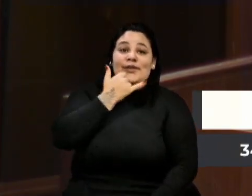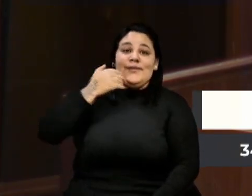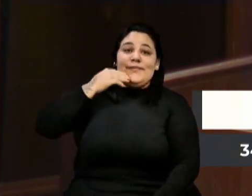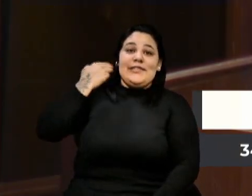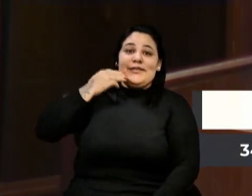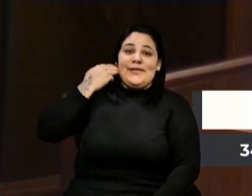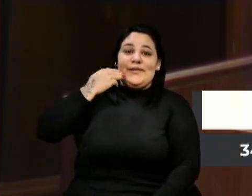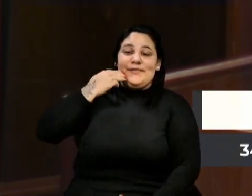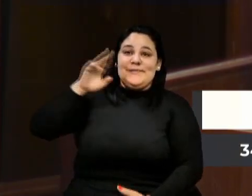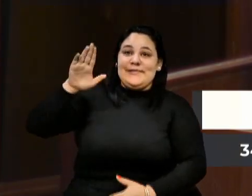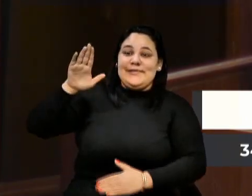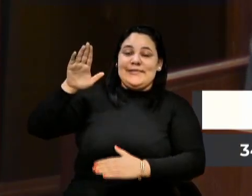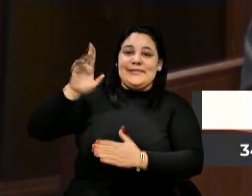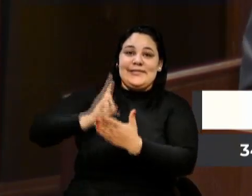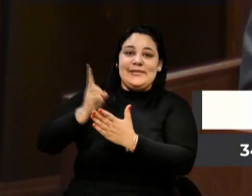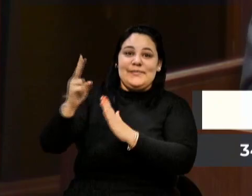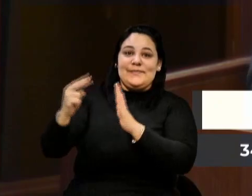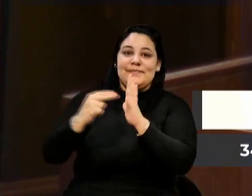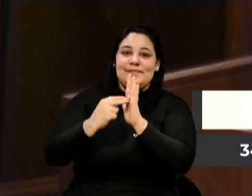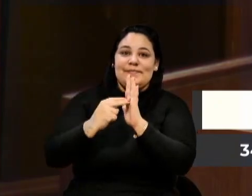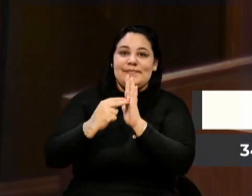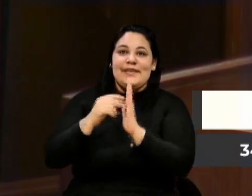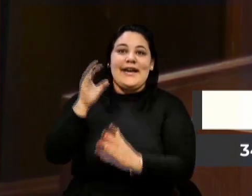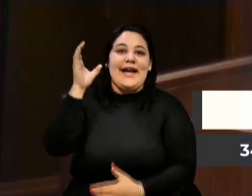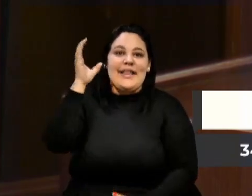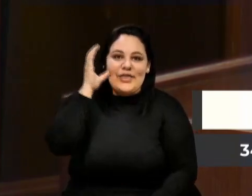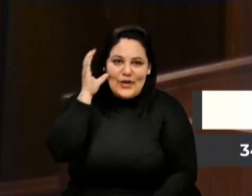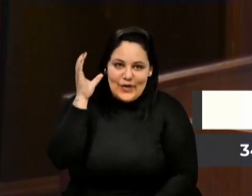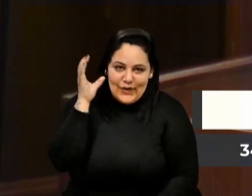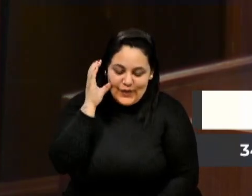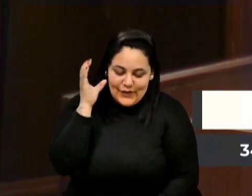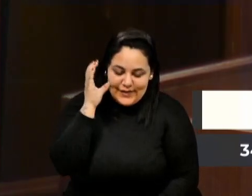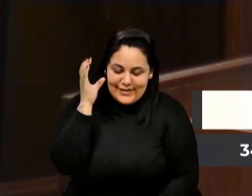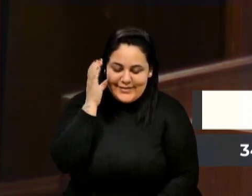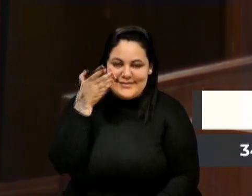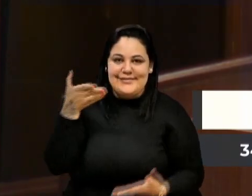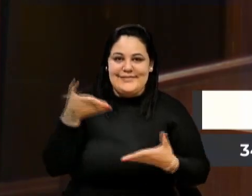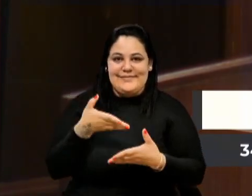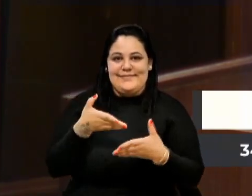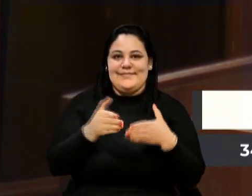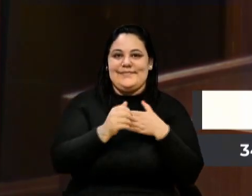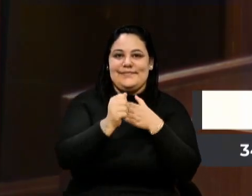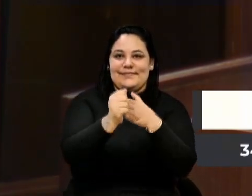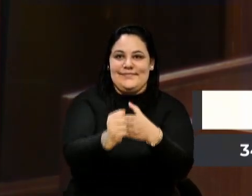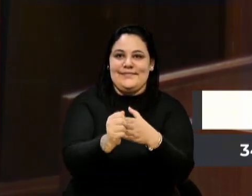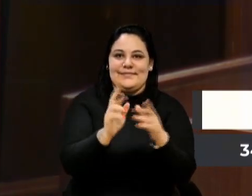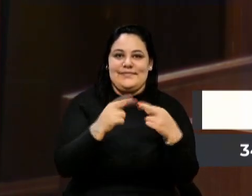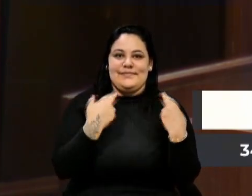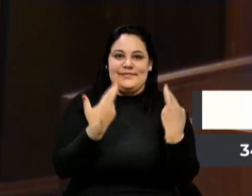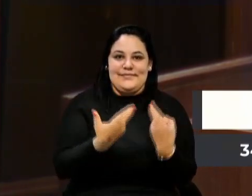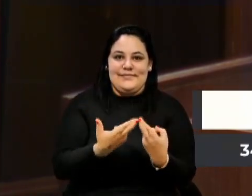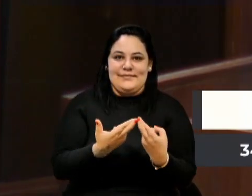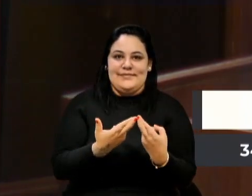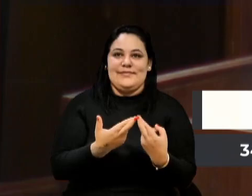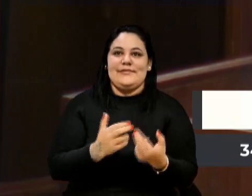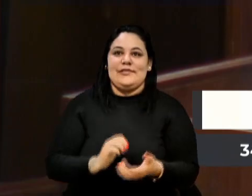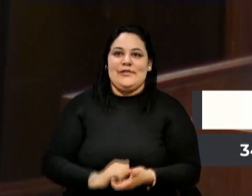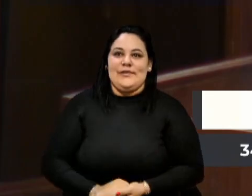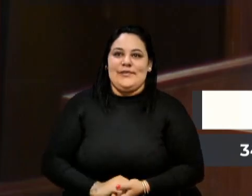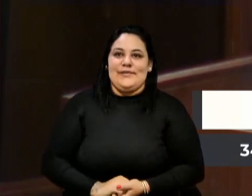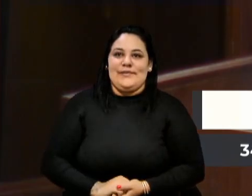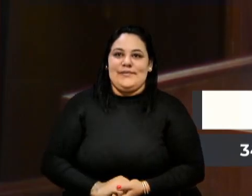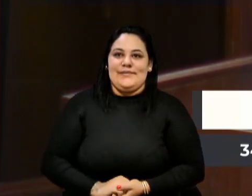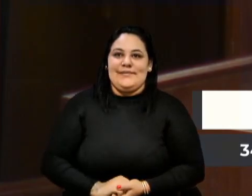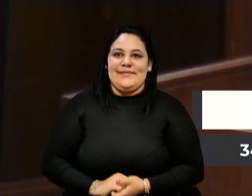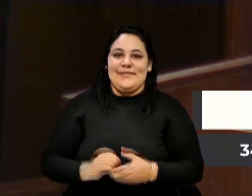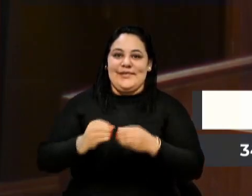tão atenta. Vereador Almir Cadori, né, que preside a nossa sessão, prejudicado pela sua voz em razão do jogo